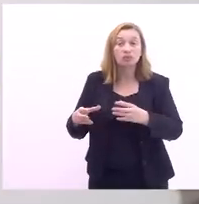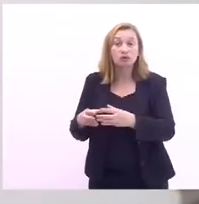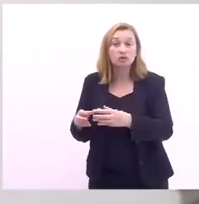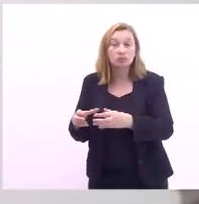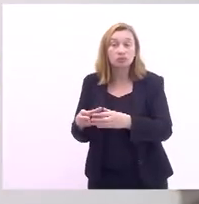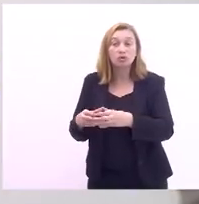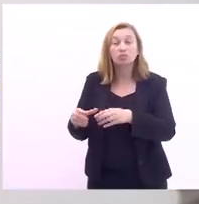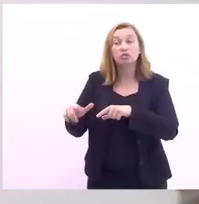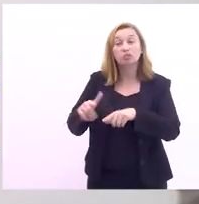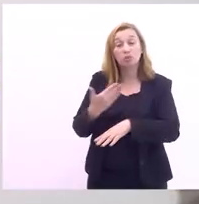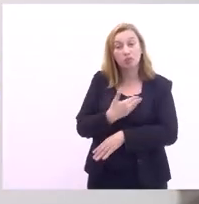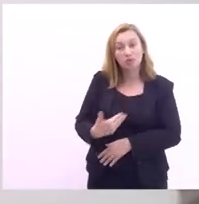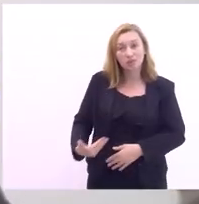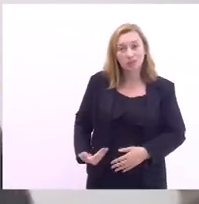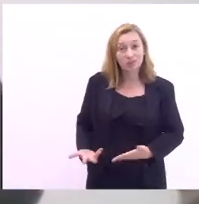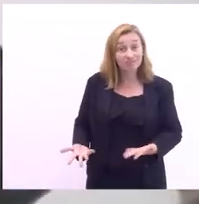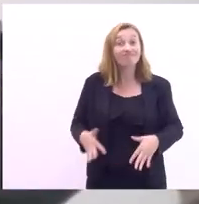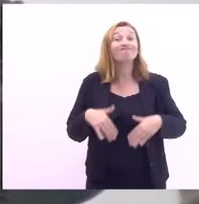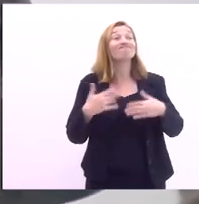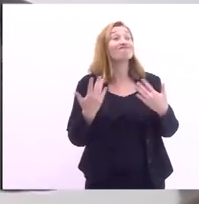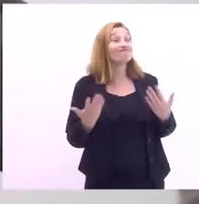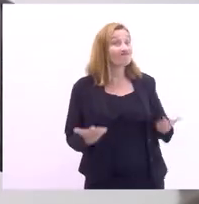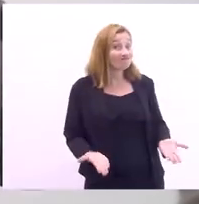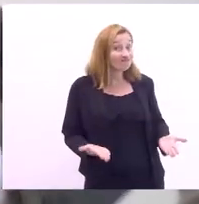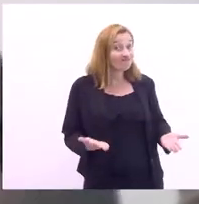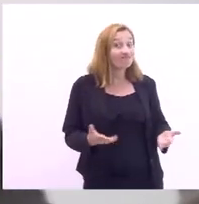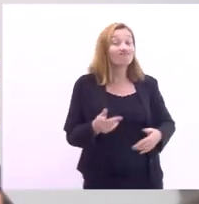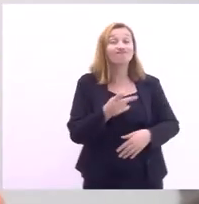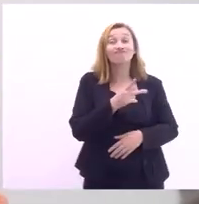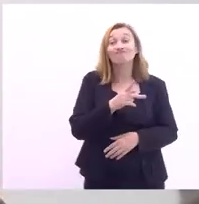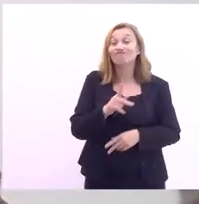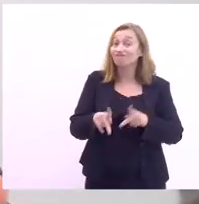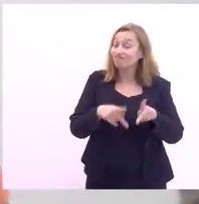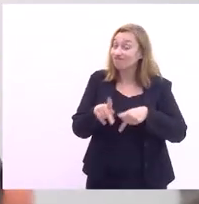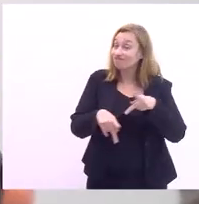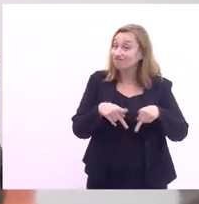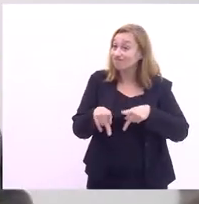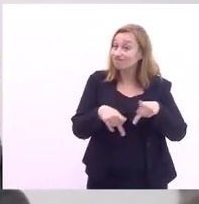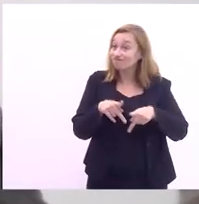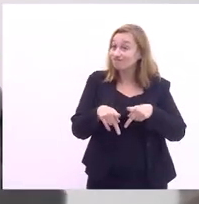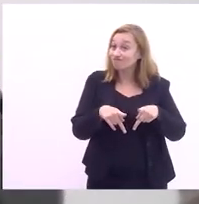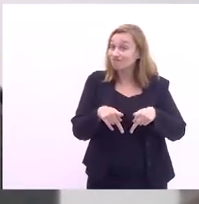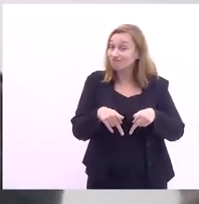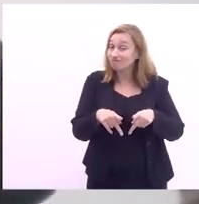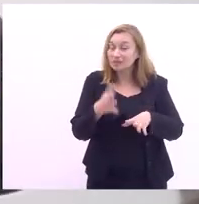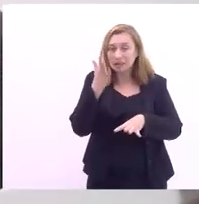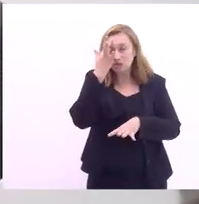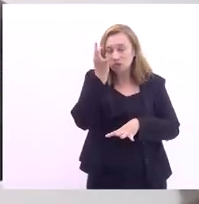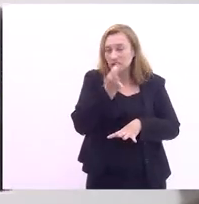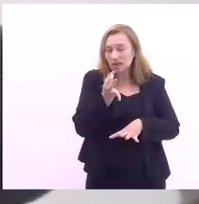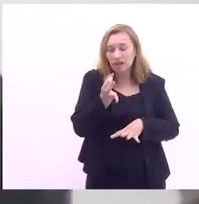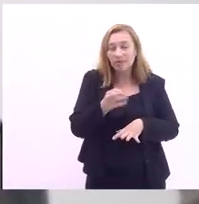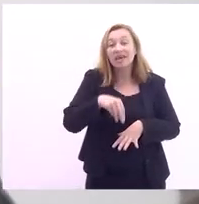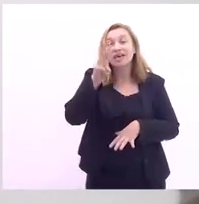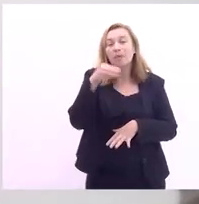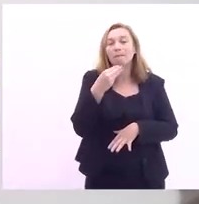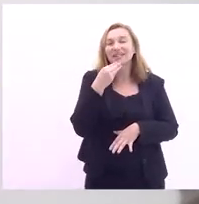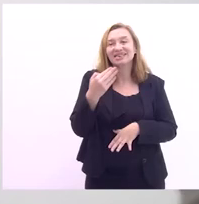pô. Então, a população vai ficando sem saber a quem